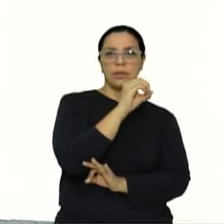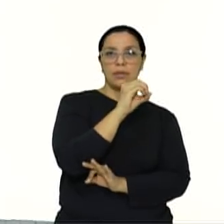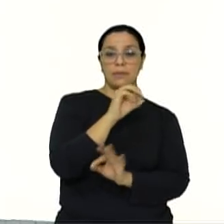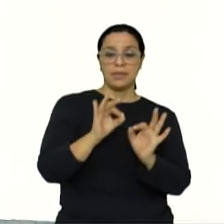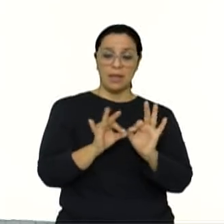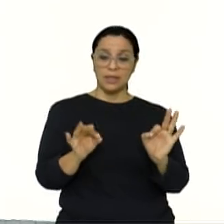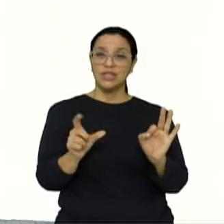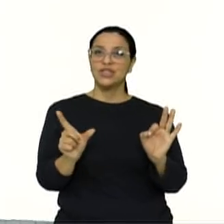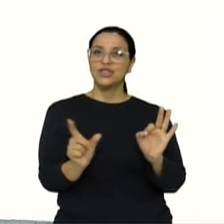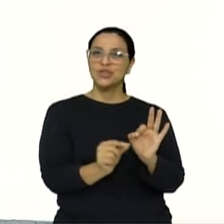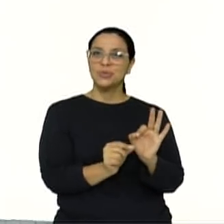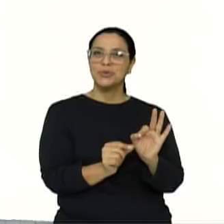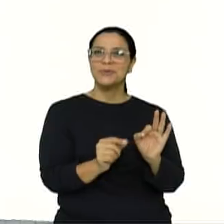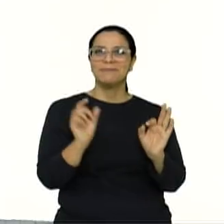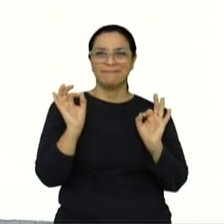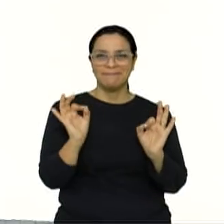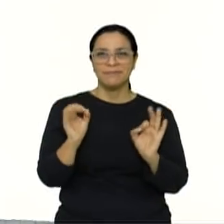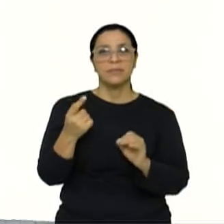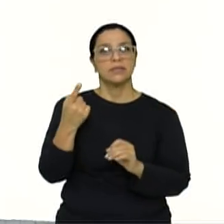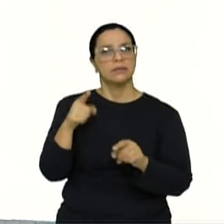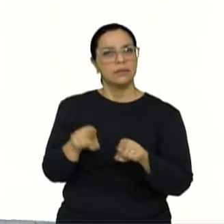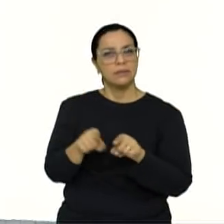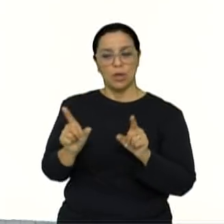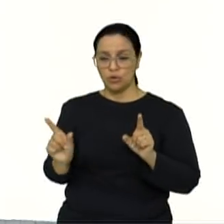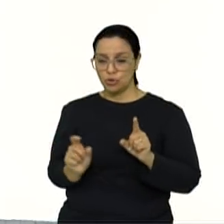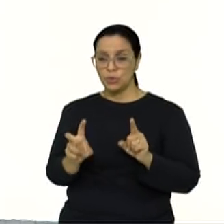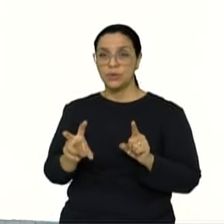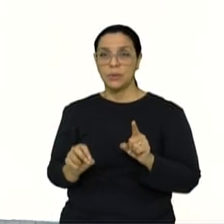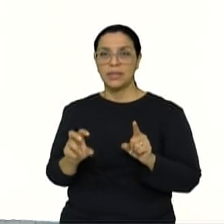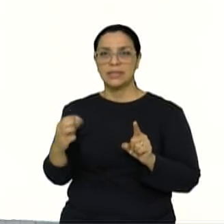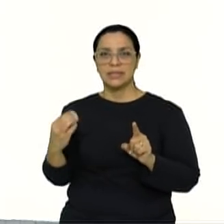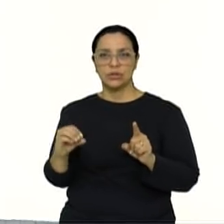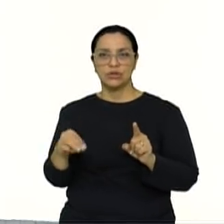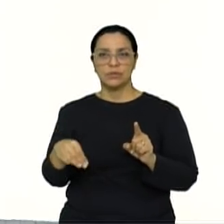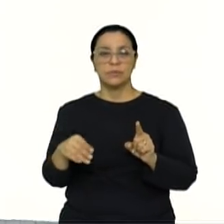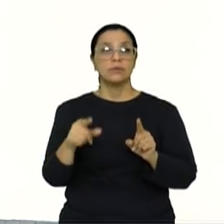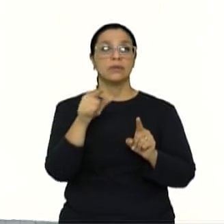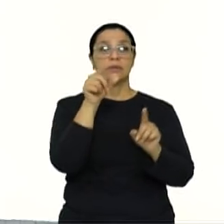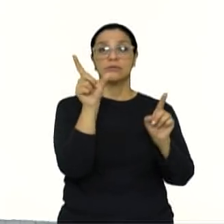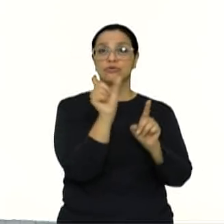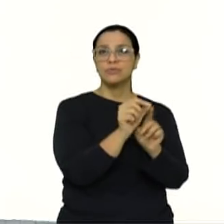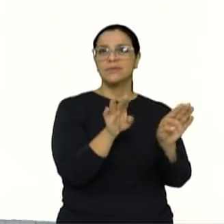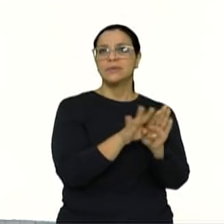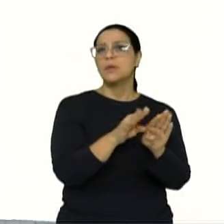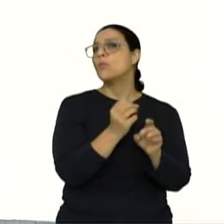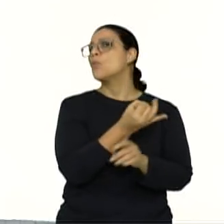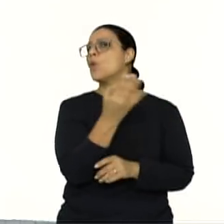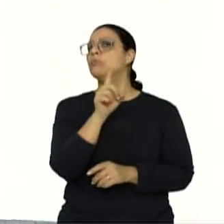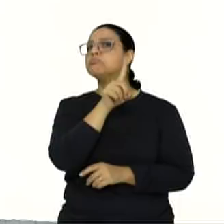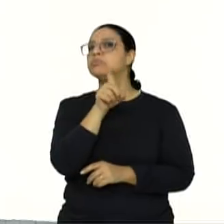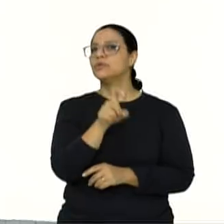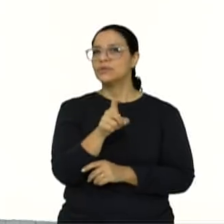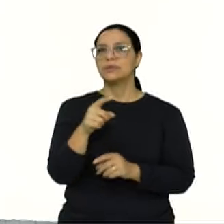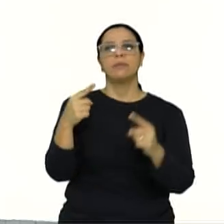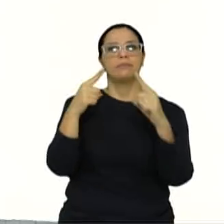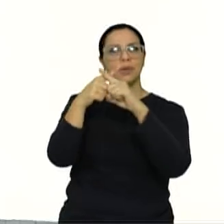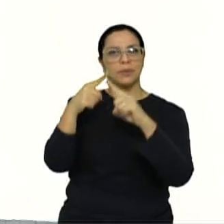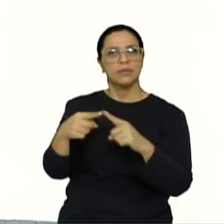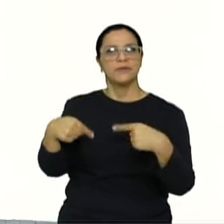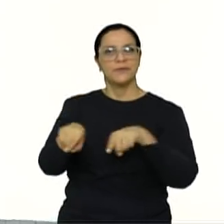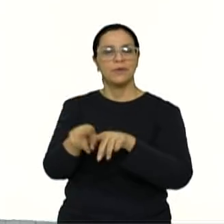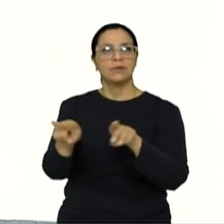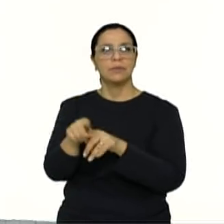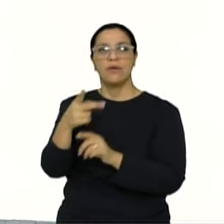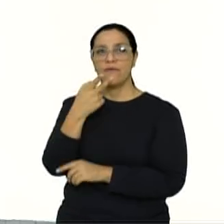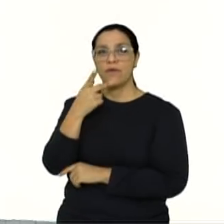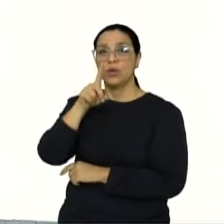da pessoa, diminuiu a sombra da pessoa. Diminuiu a sombra do poste, diminuiu a sombra da pessoa. Beleza? E aí, de novo, eu faço as proporções, né? Eu digo